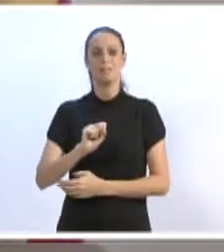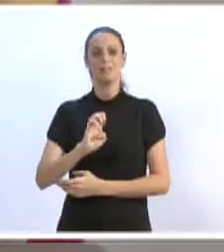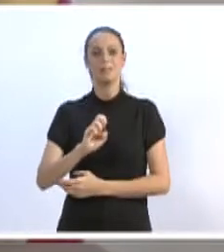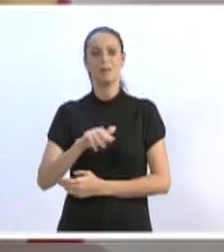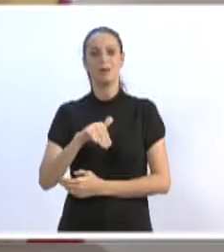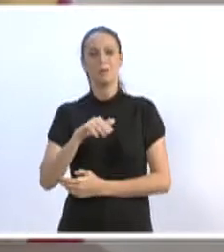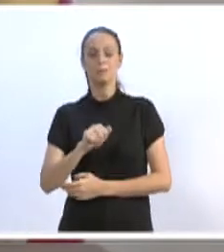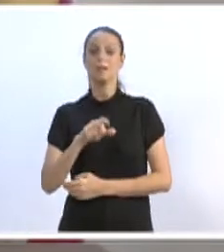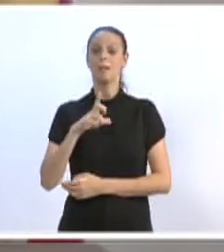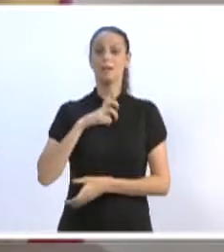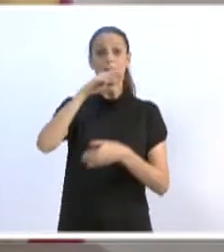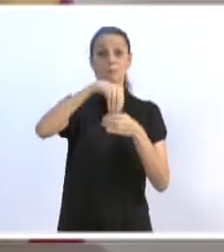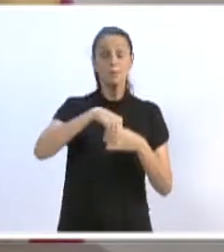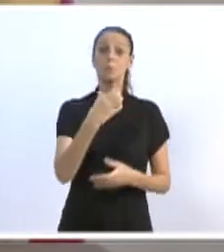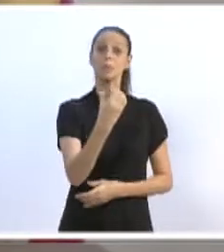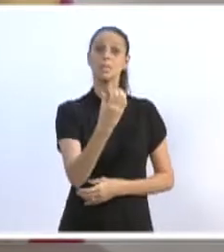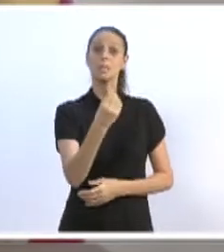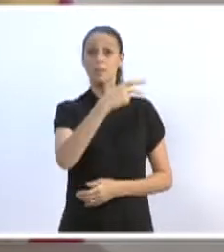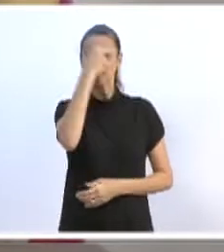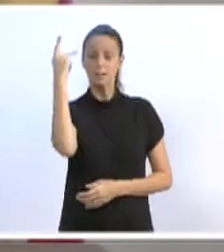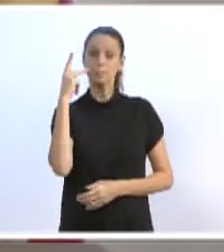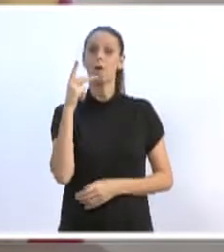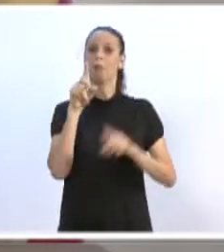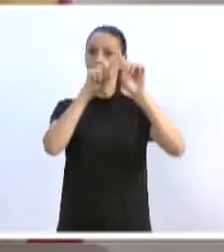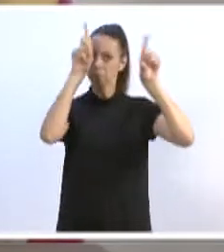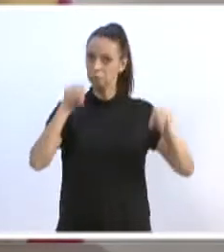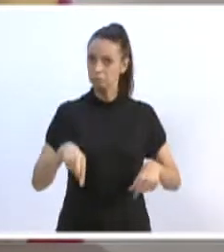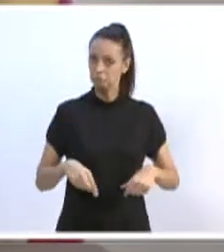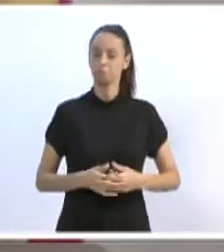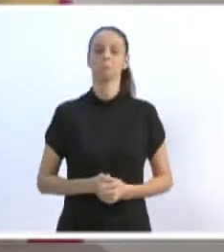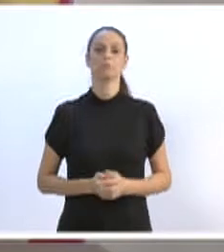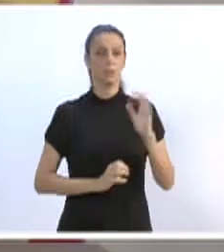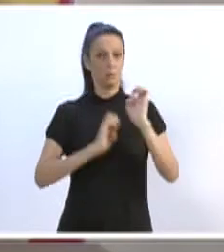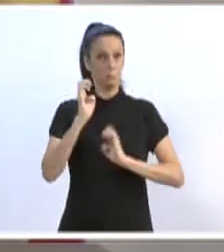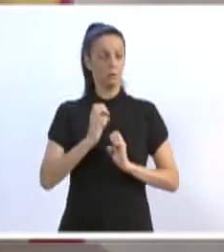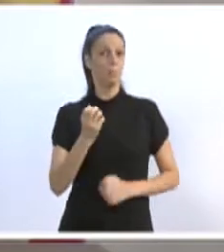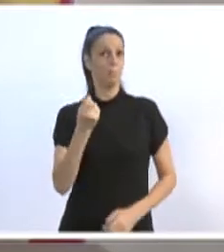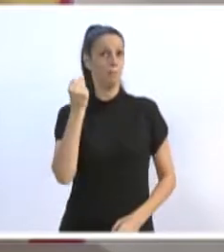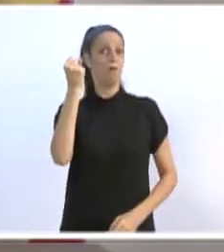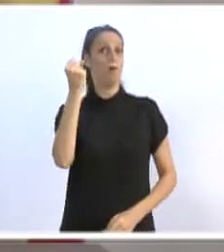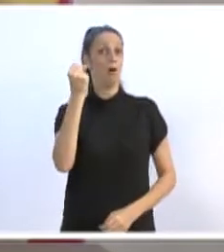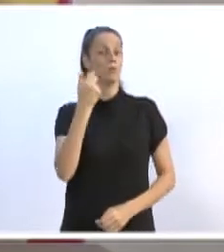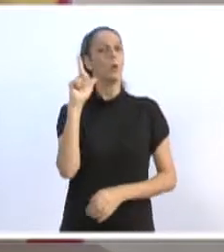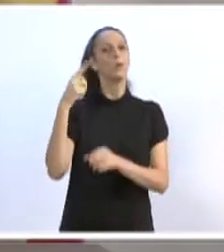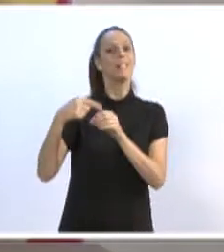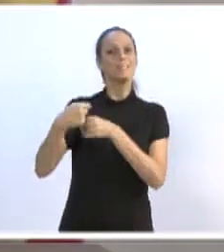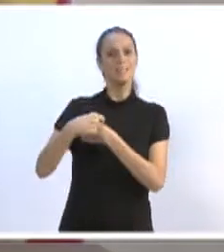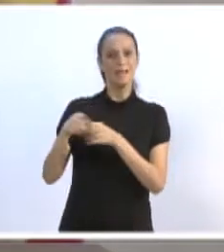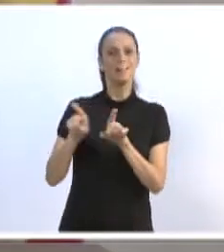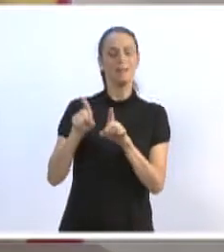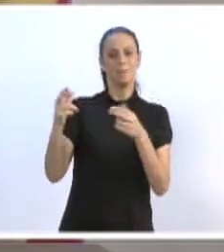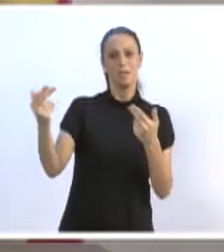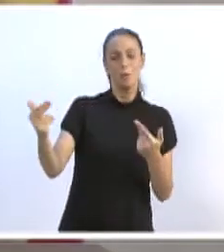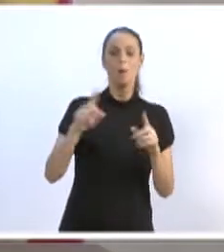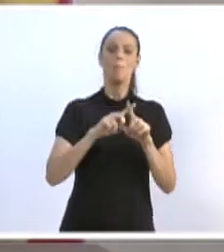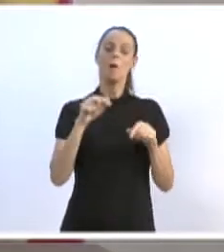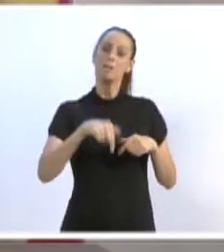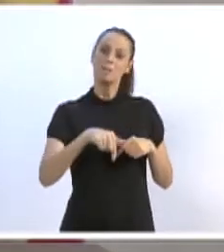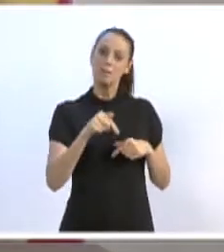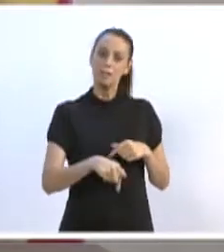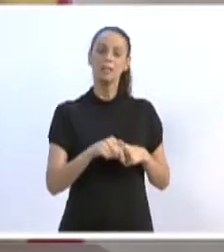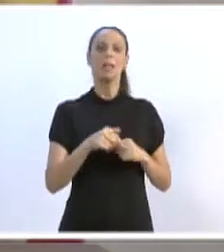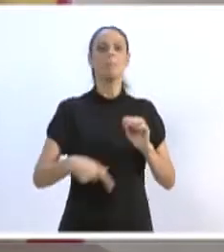empregos, gera renda na cidade de Blumenau. Então, quero aqui fortalecer os meus cumprimentos ao Grupo Segura pelos